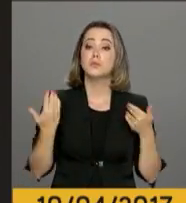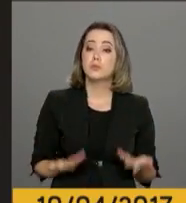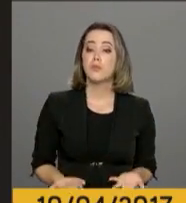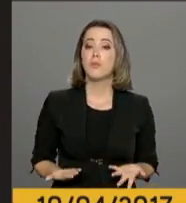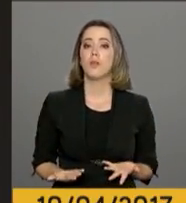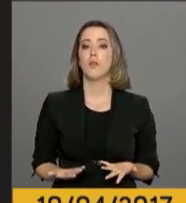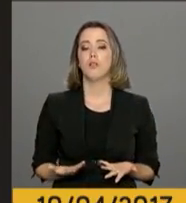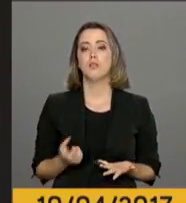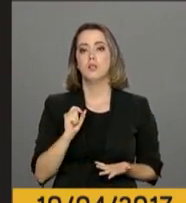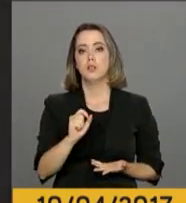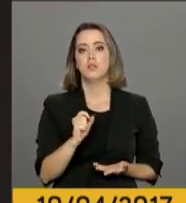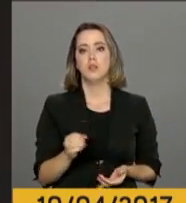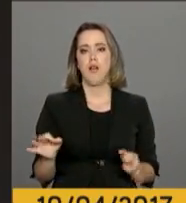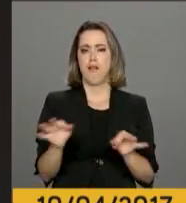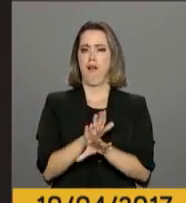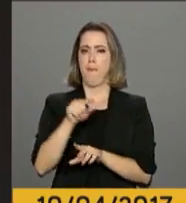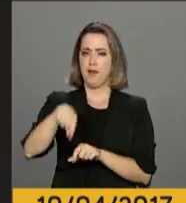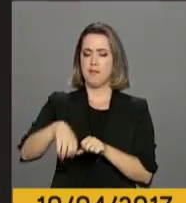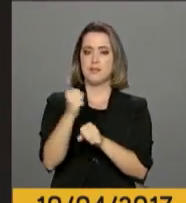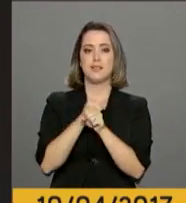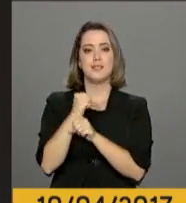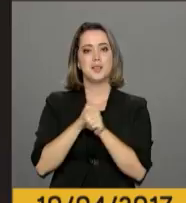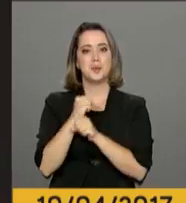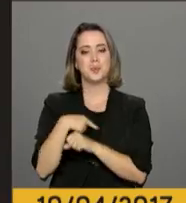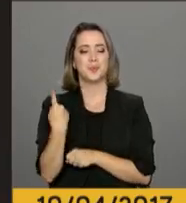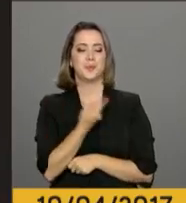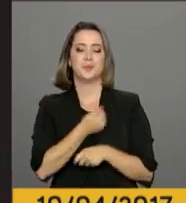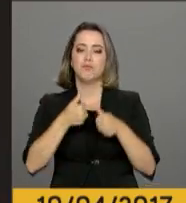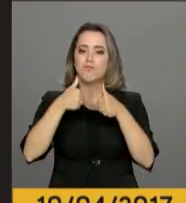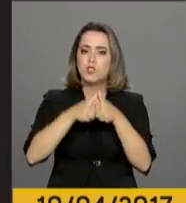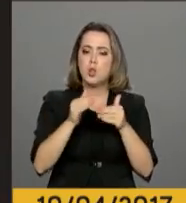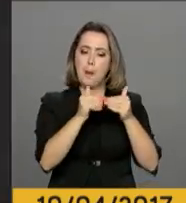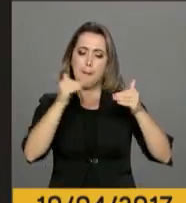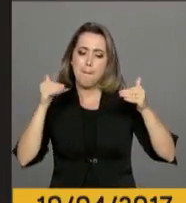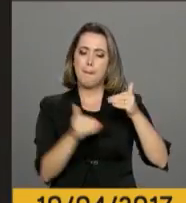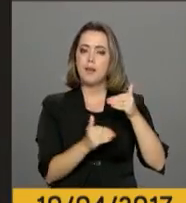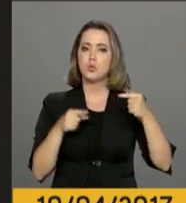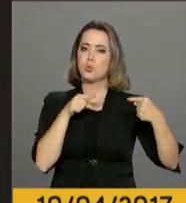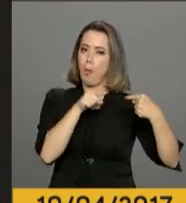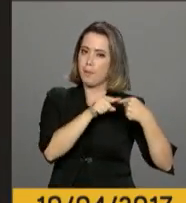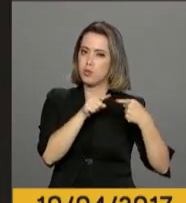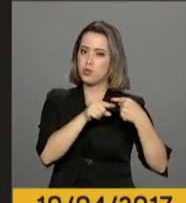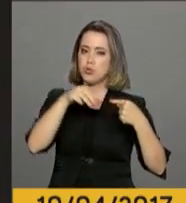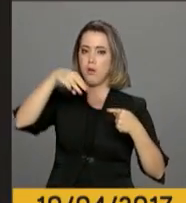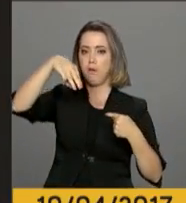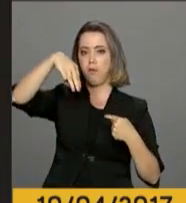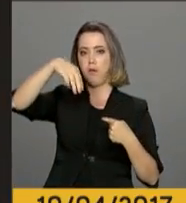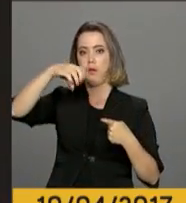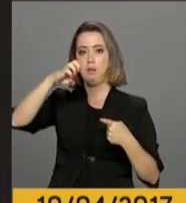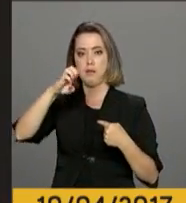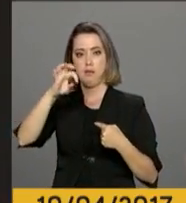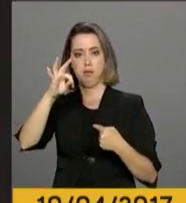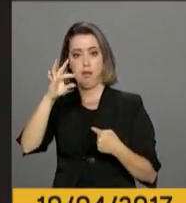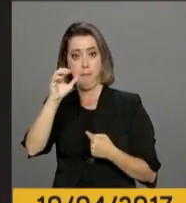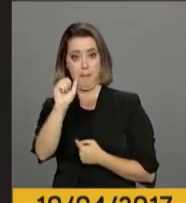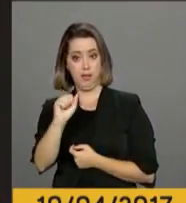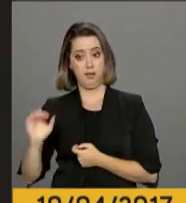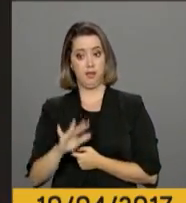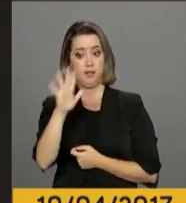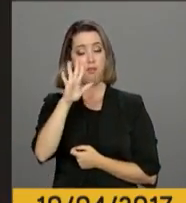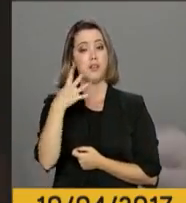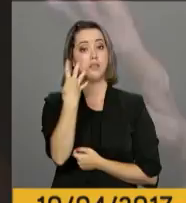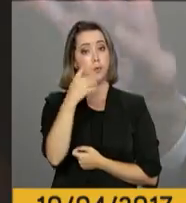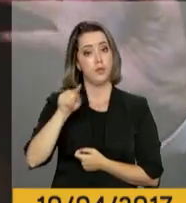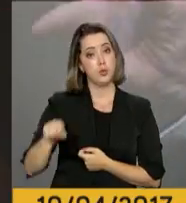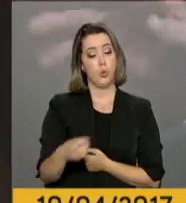A indicar, portanto, que ao final deste ano, nós estaremos abaixo do centro da meta da inflação, que é